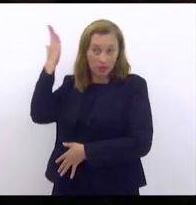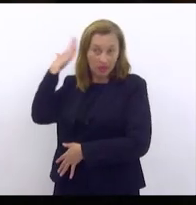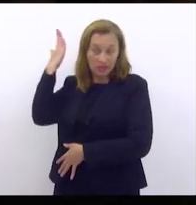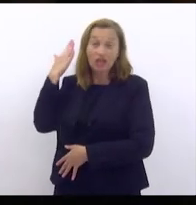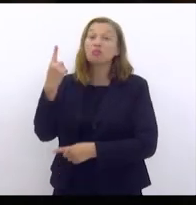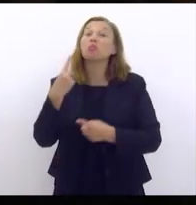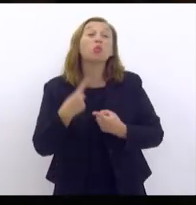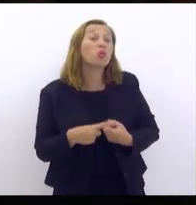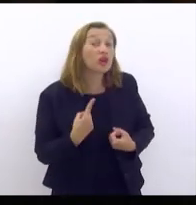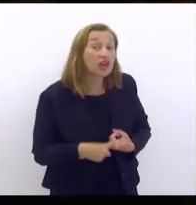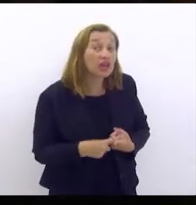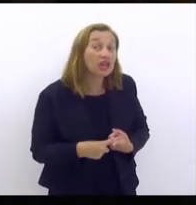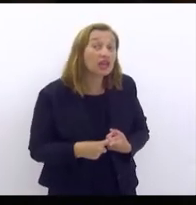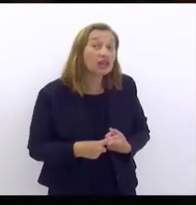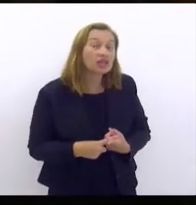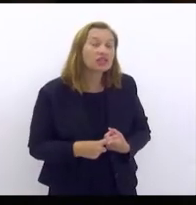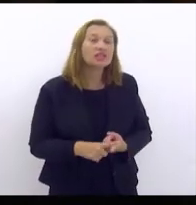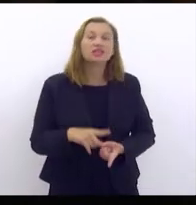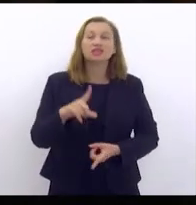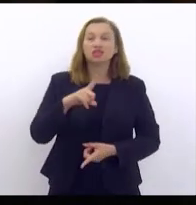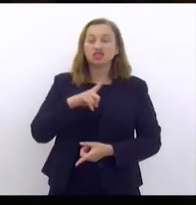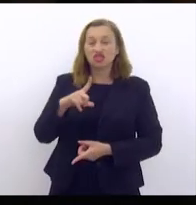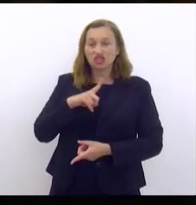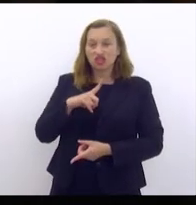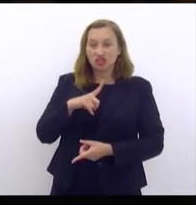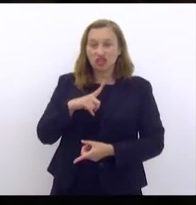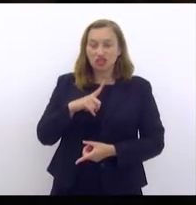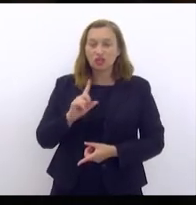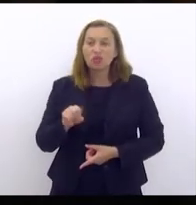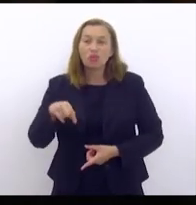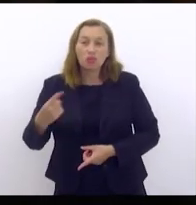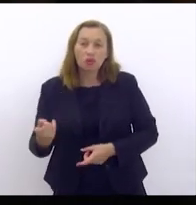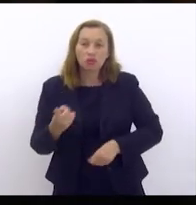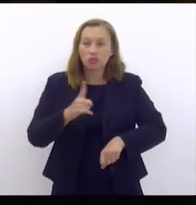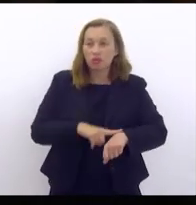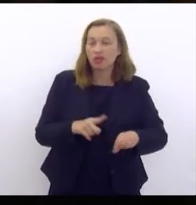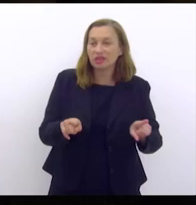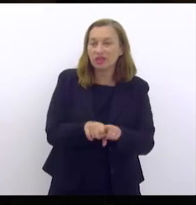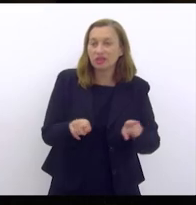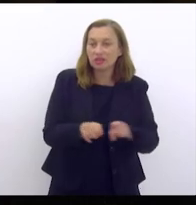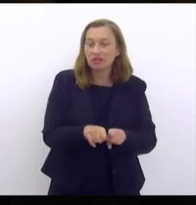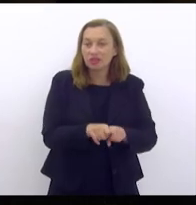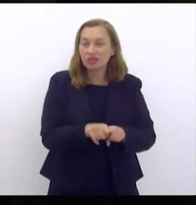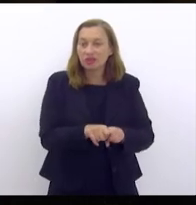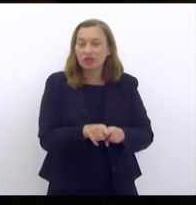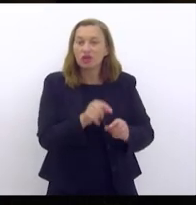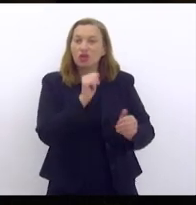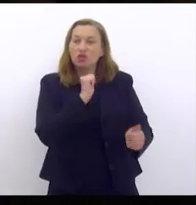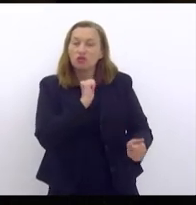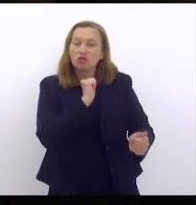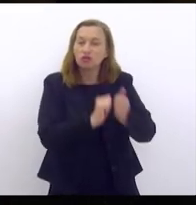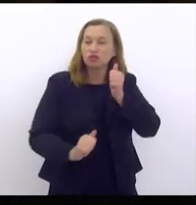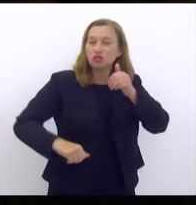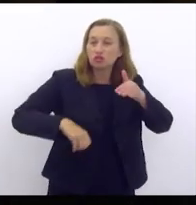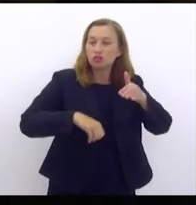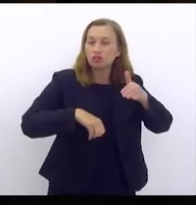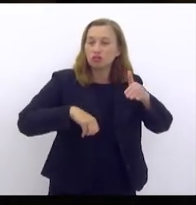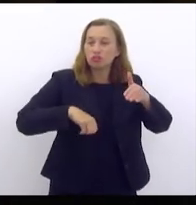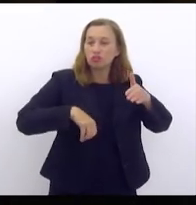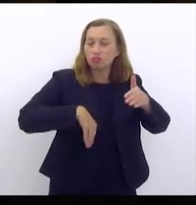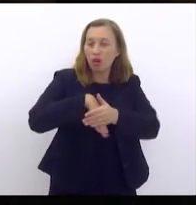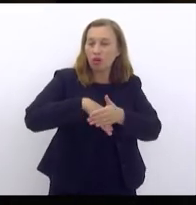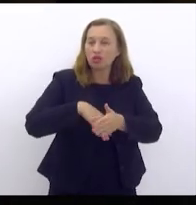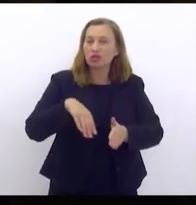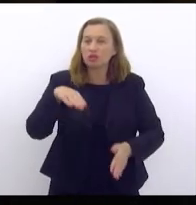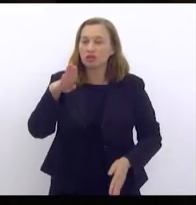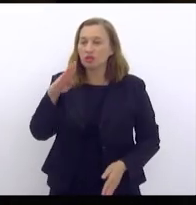quê? Porque ainda tinha no subúrbio uma outra prática, que era o futebol de botão. E no futebol de botão a gente